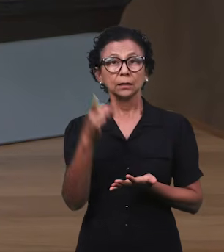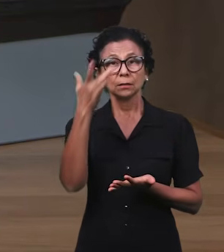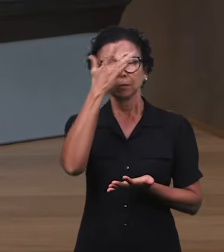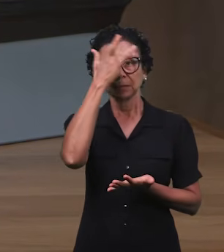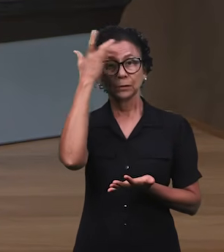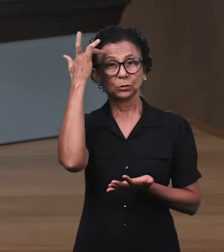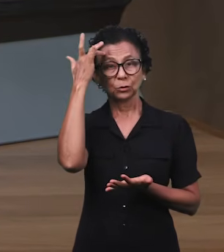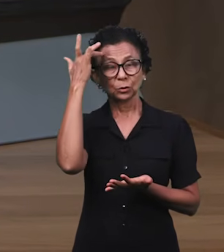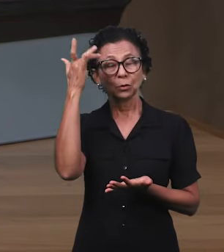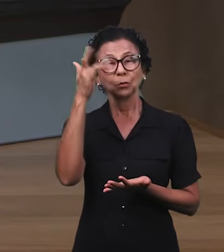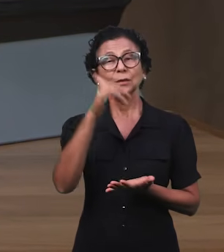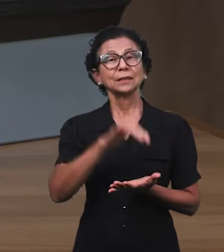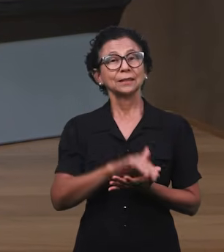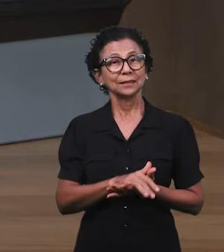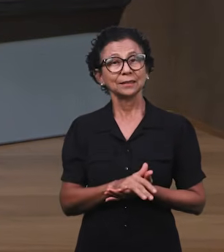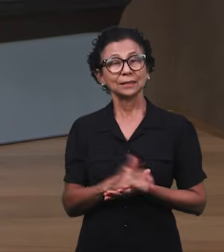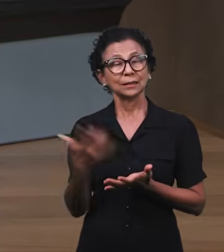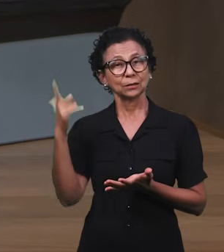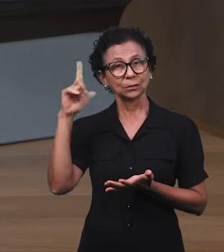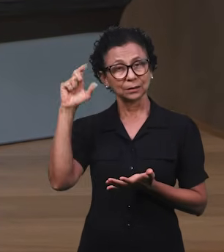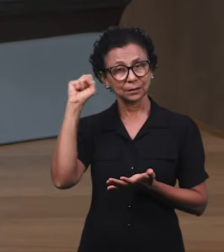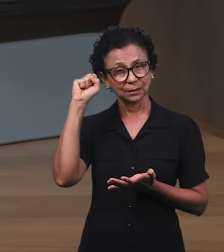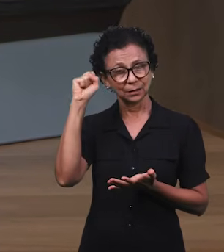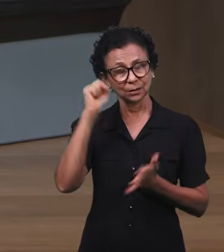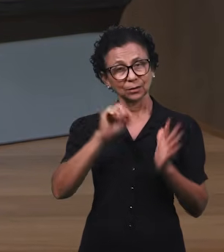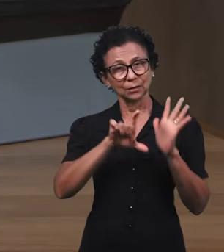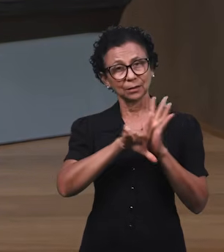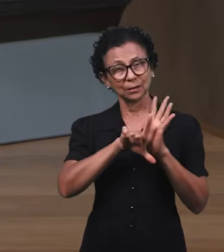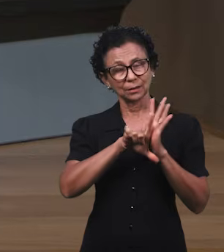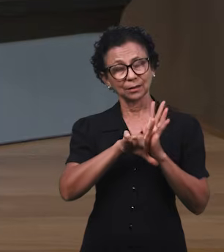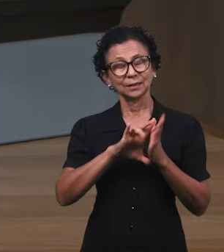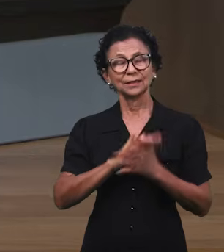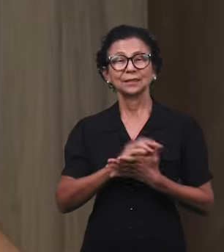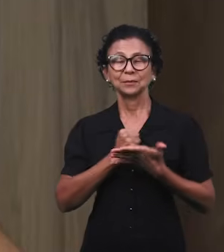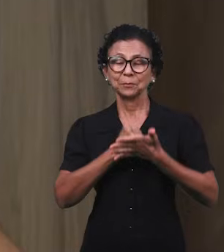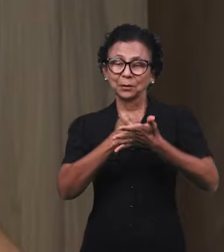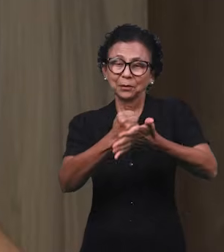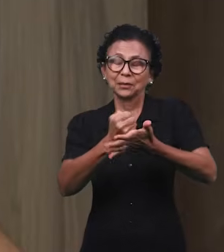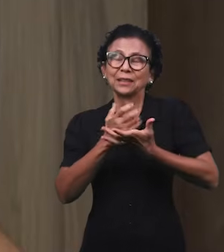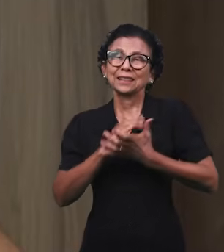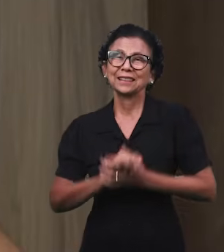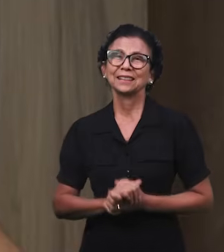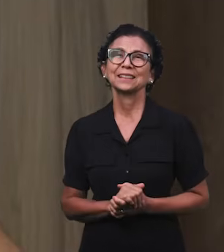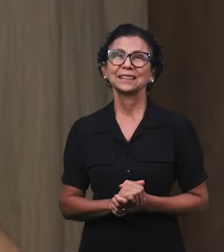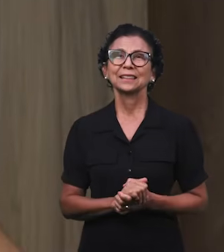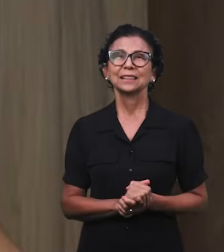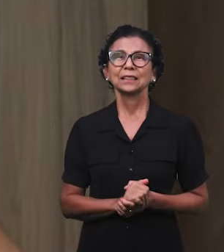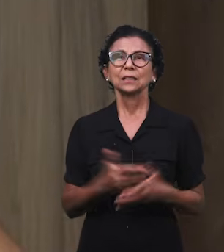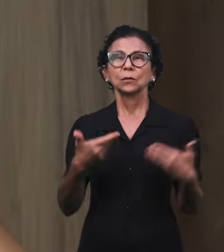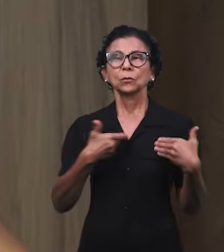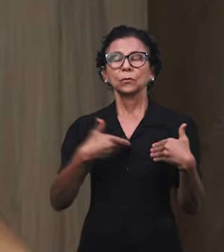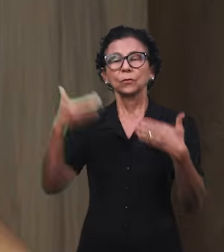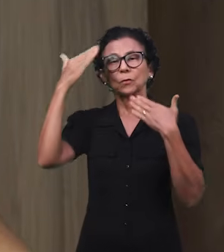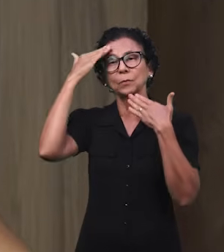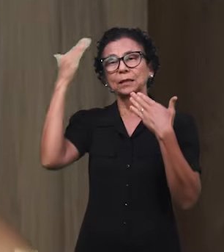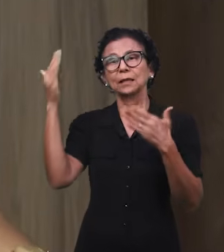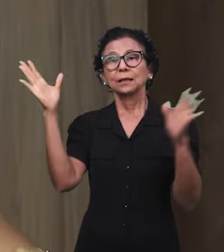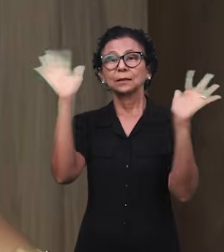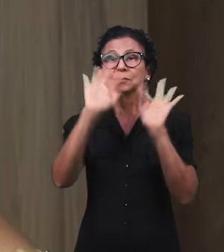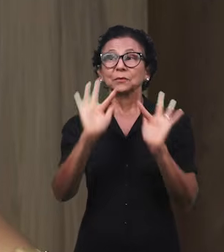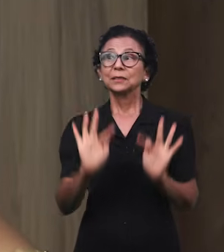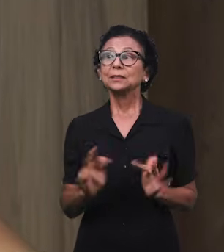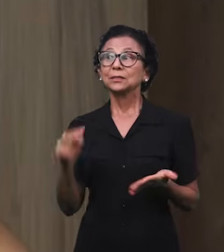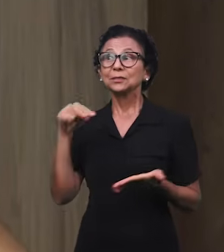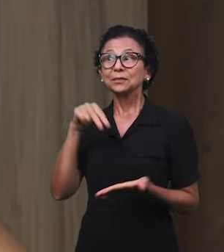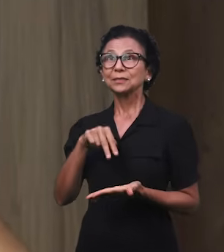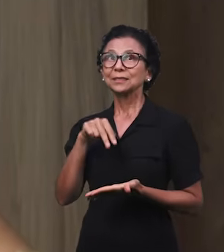que vive com fibromialgia. Paola, seja muito bem-vinda. Muito obrigada pelo convite. Estou muito feliz de estar aqui